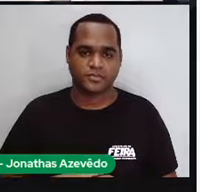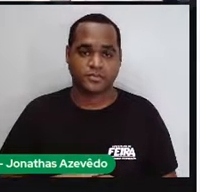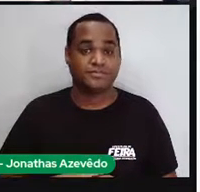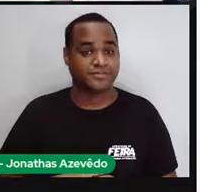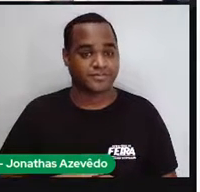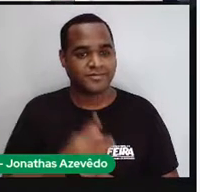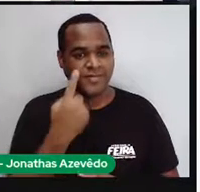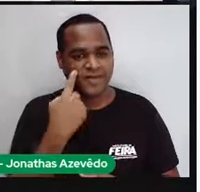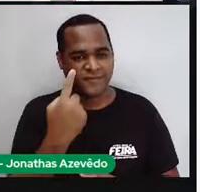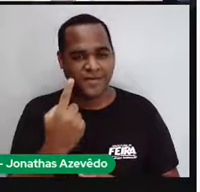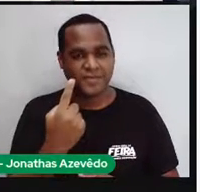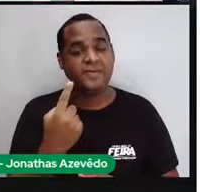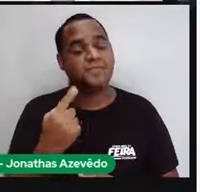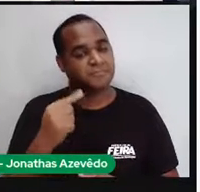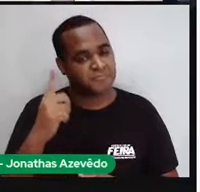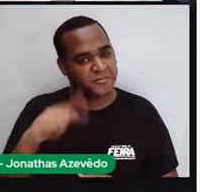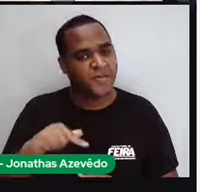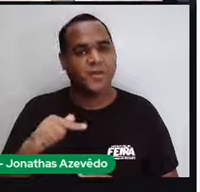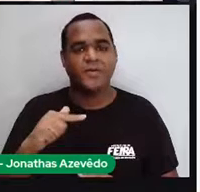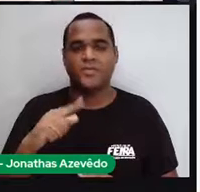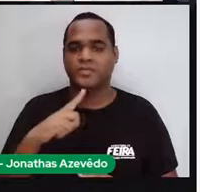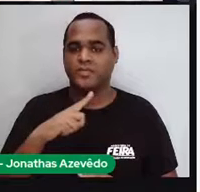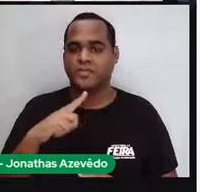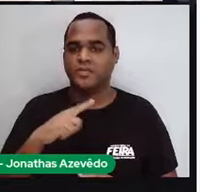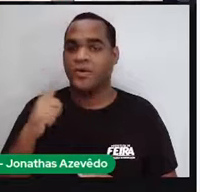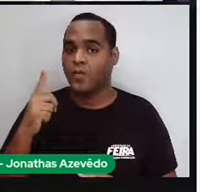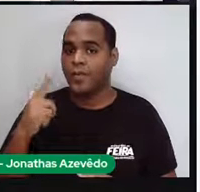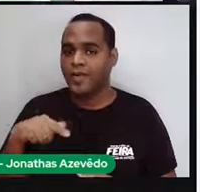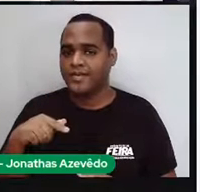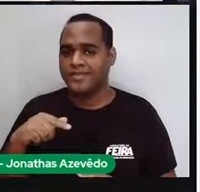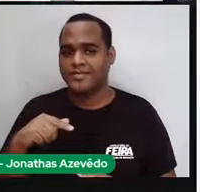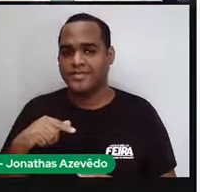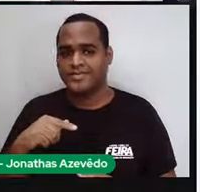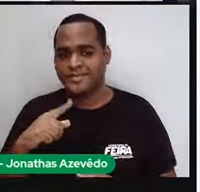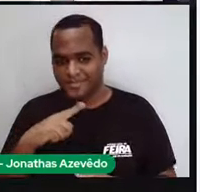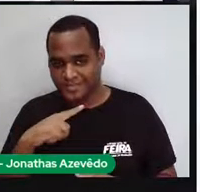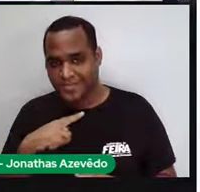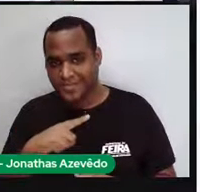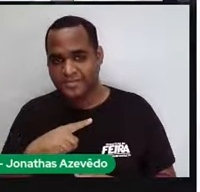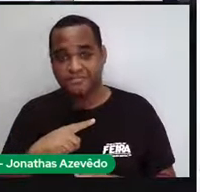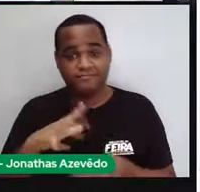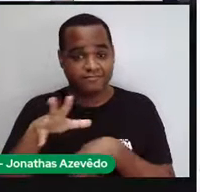e olha só vou pegar mais uma Oi ó